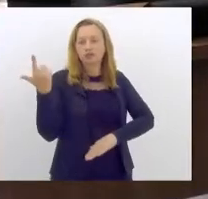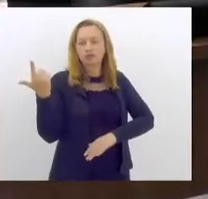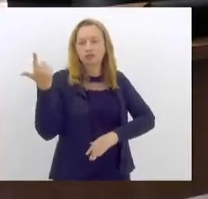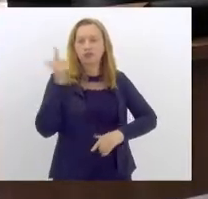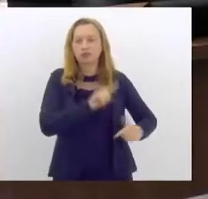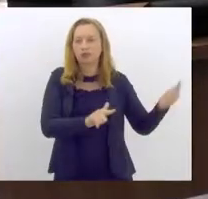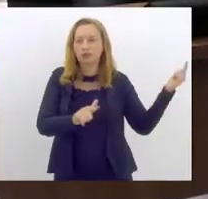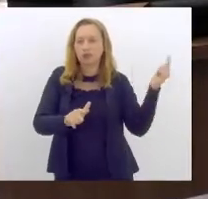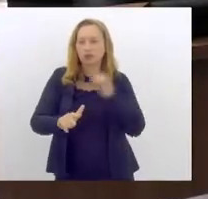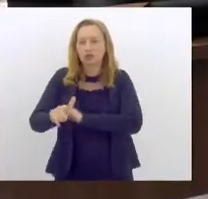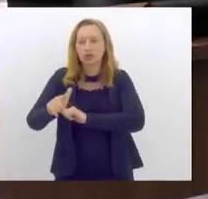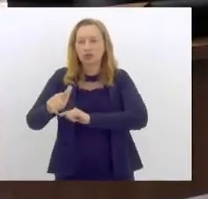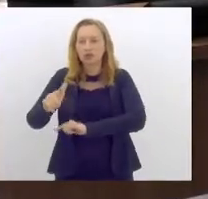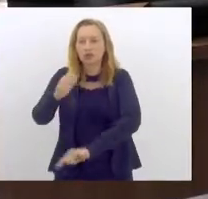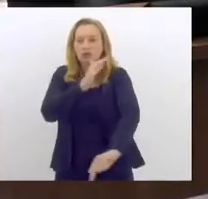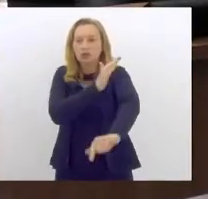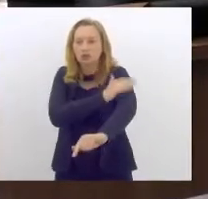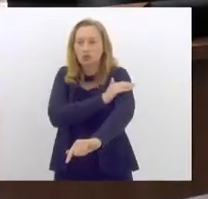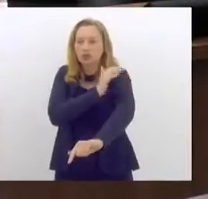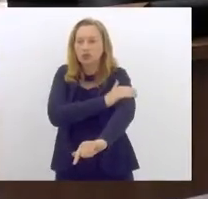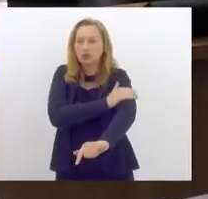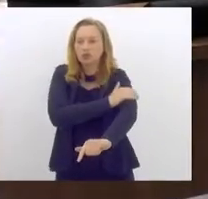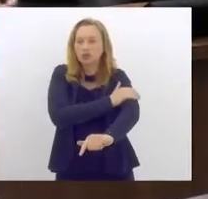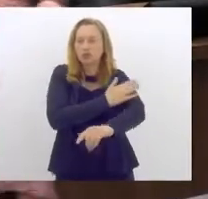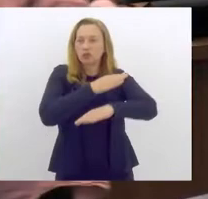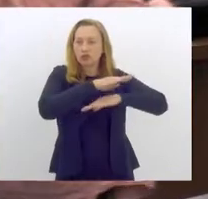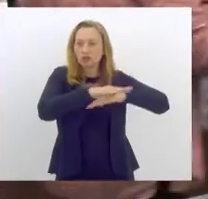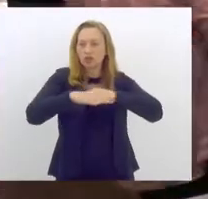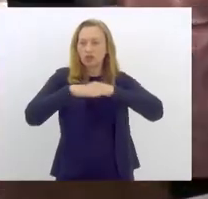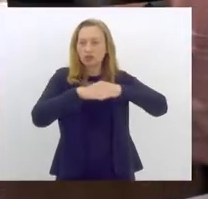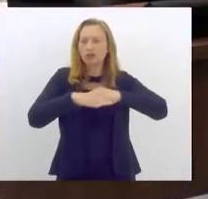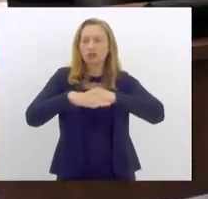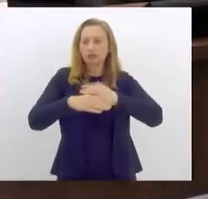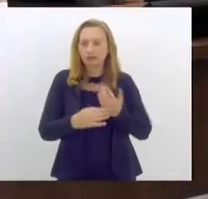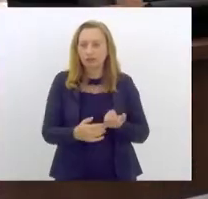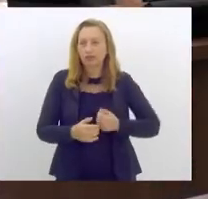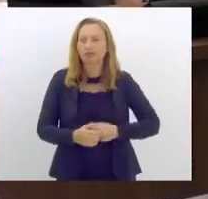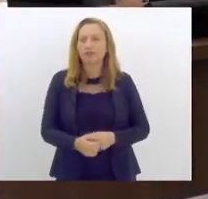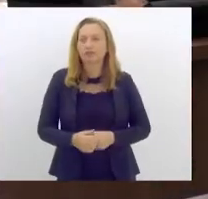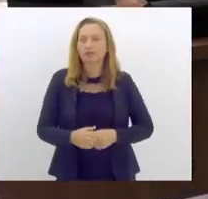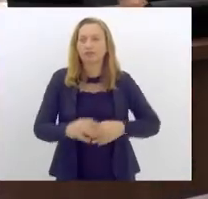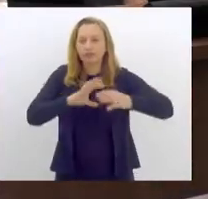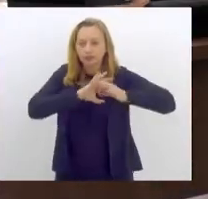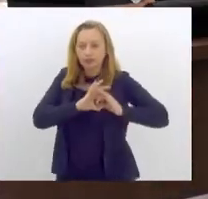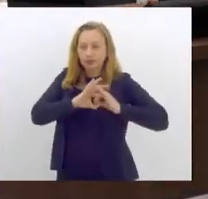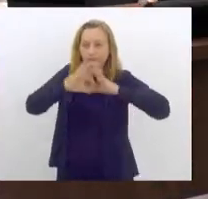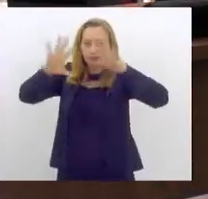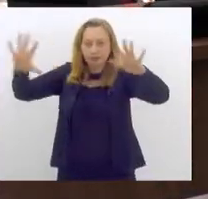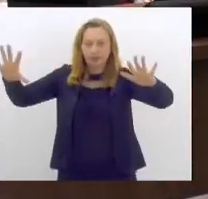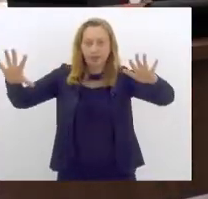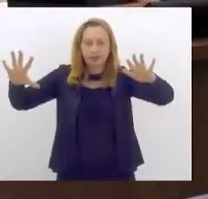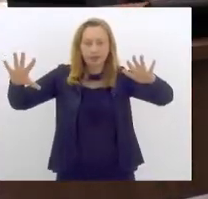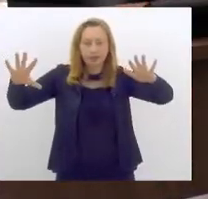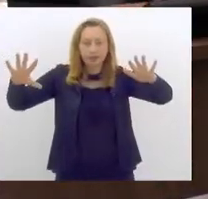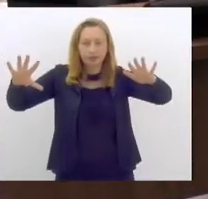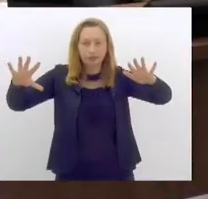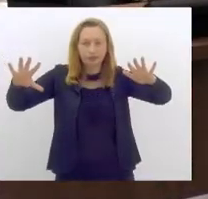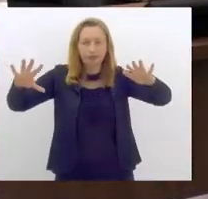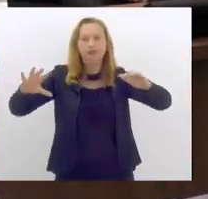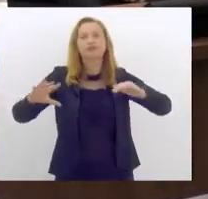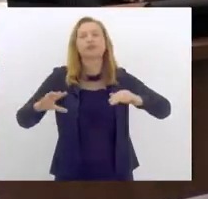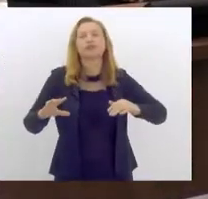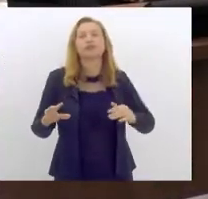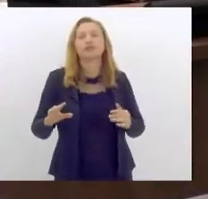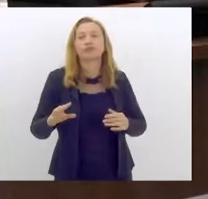essa igualdade conseguimos conquistar com braço forte em que eu sei